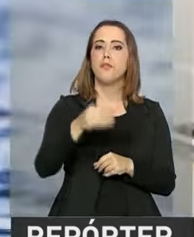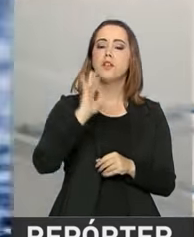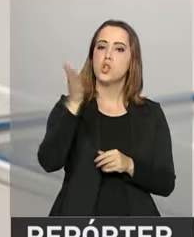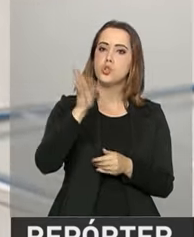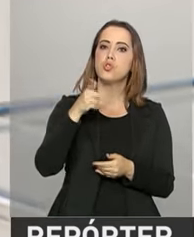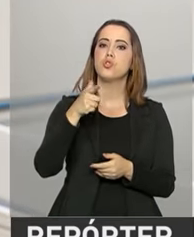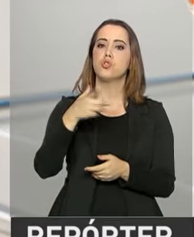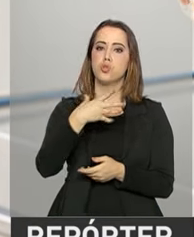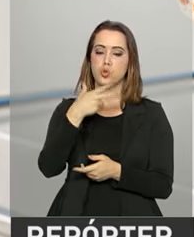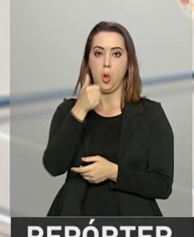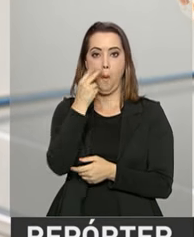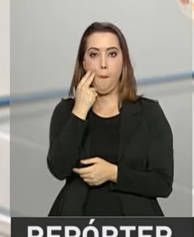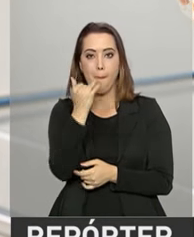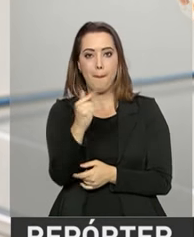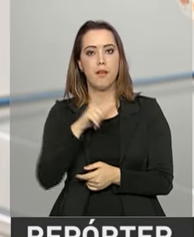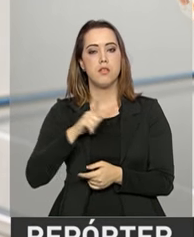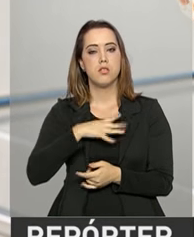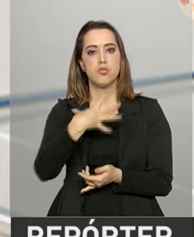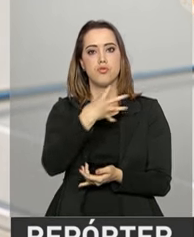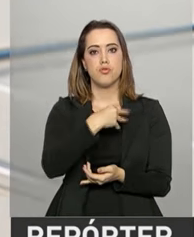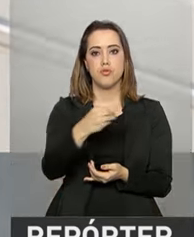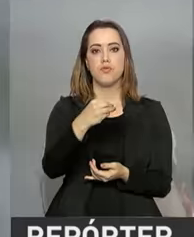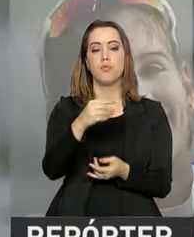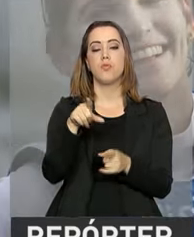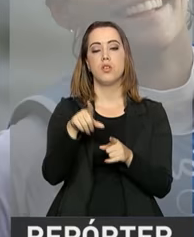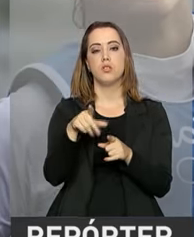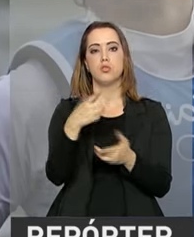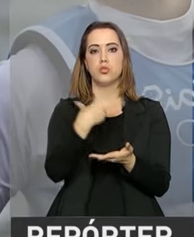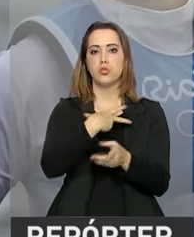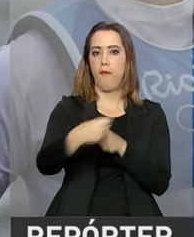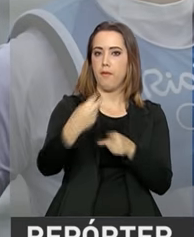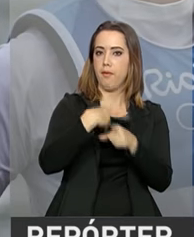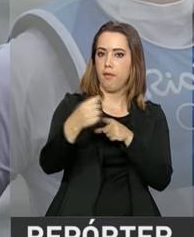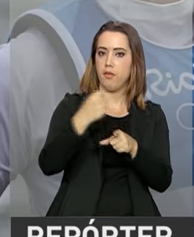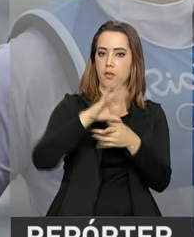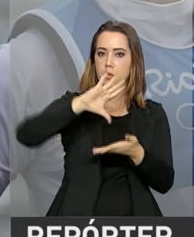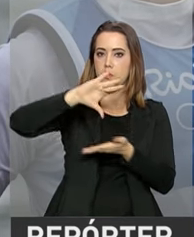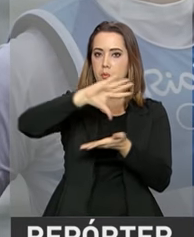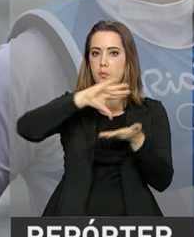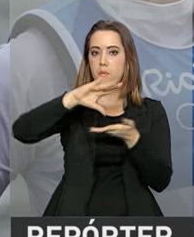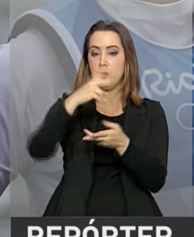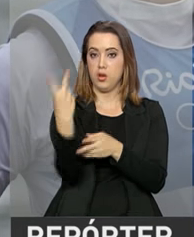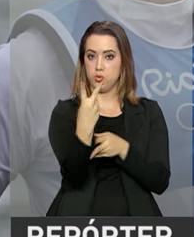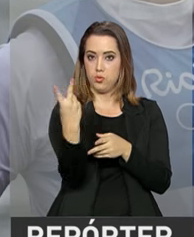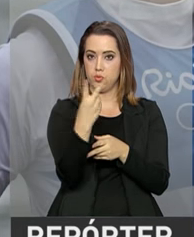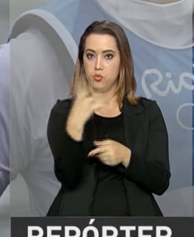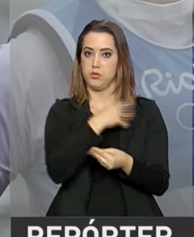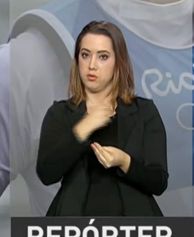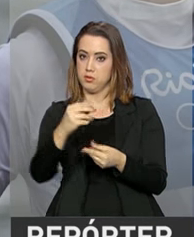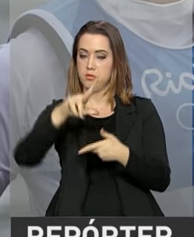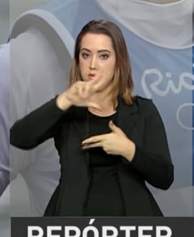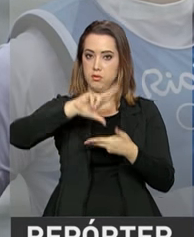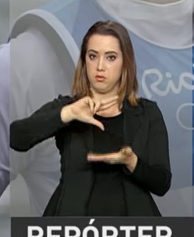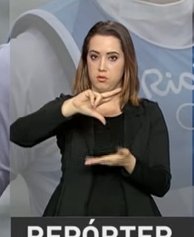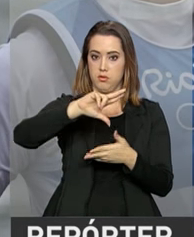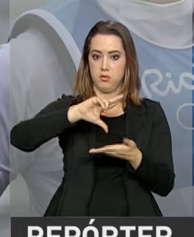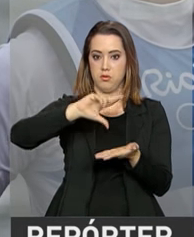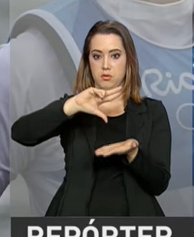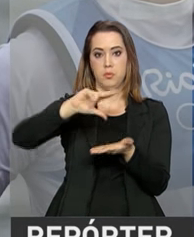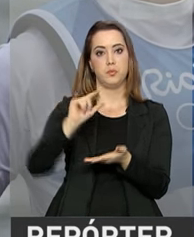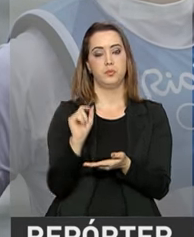e recebe o auxílio do bolsa atleta. Caena é filha do velejador Cláudio Cunzi e também recebe o Bolsa atleta